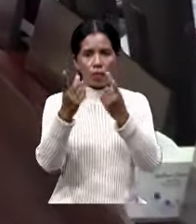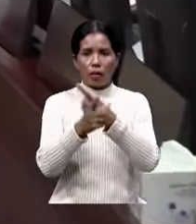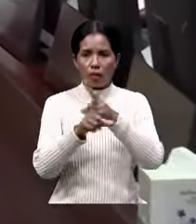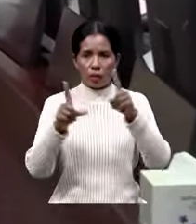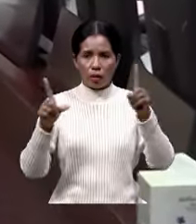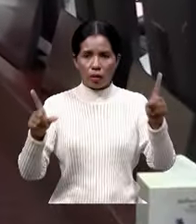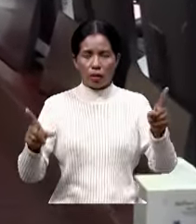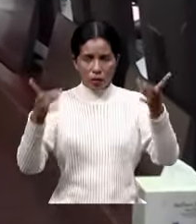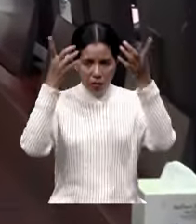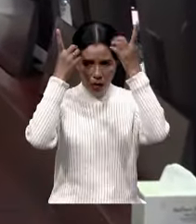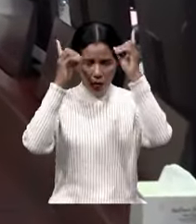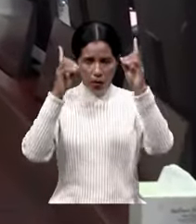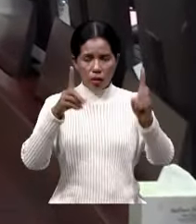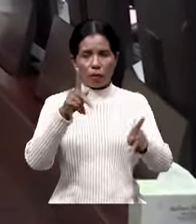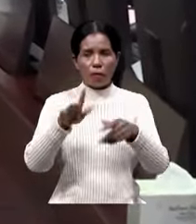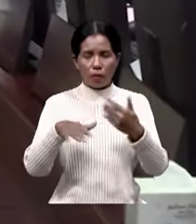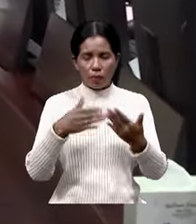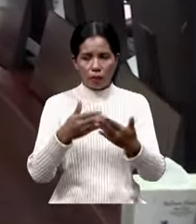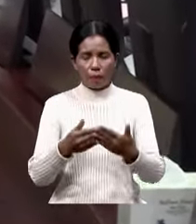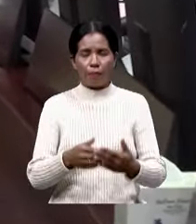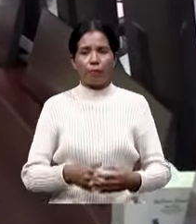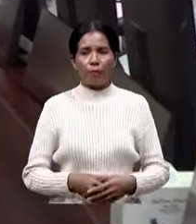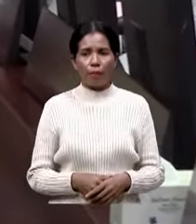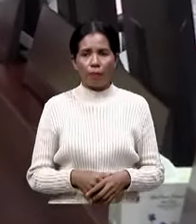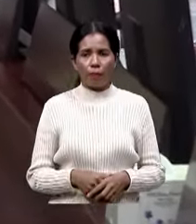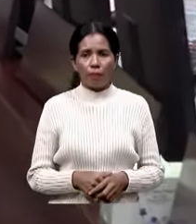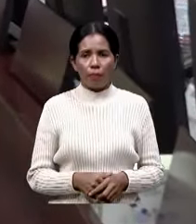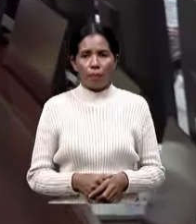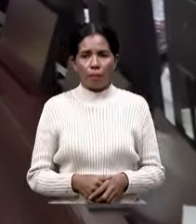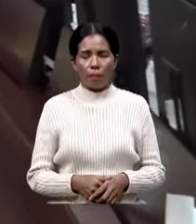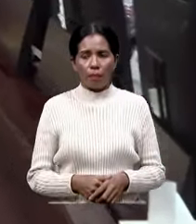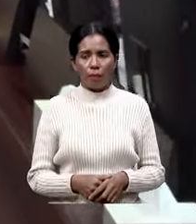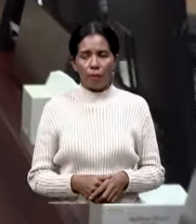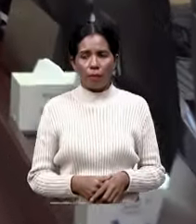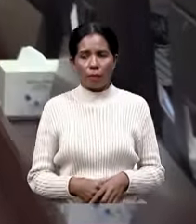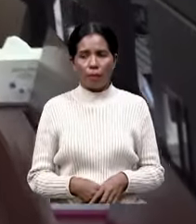autodeterminação povo nian. Santina de Jesus, Marito da Costa, GMN.